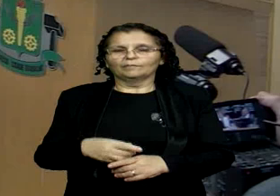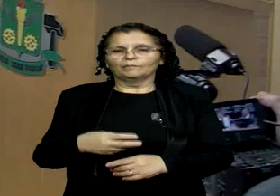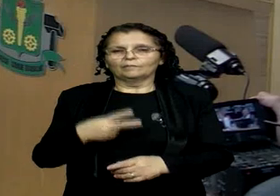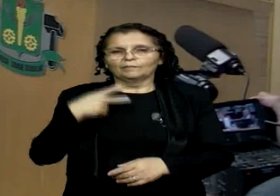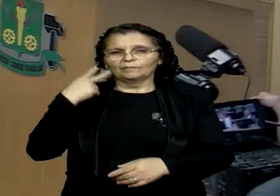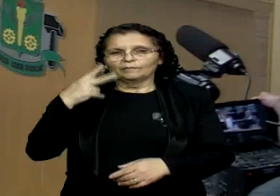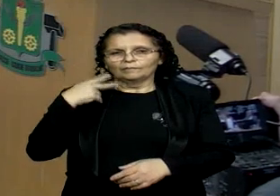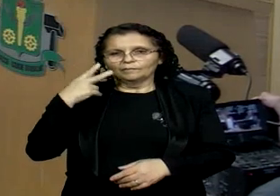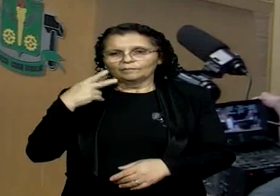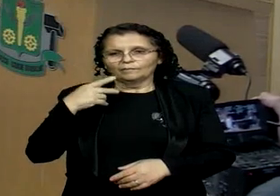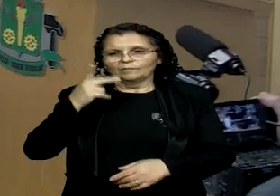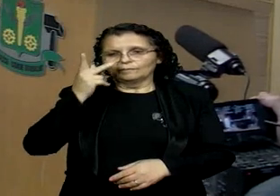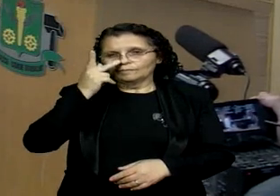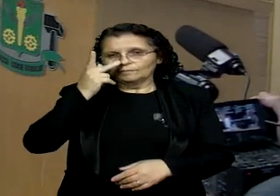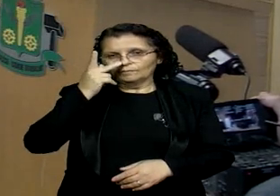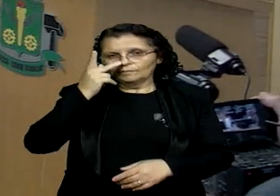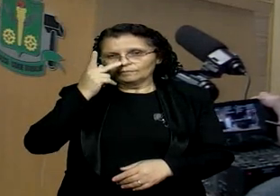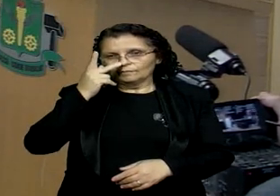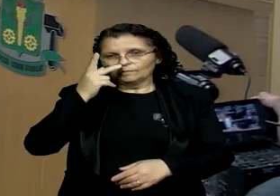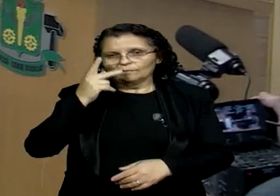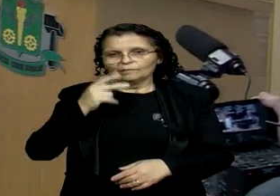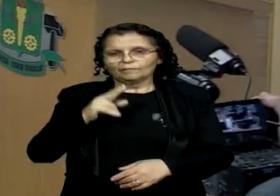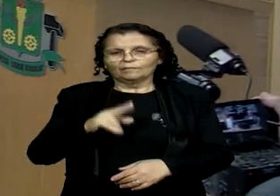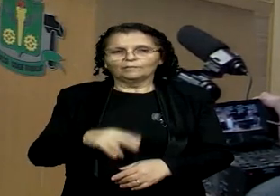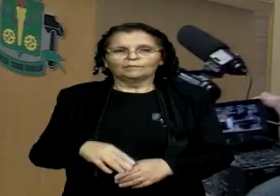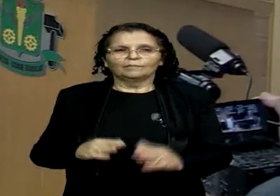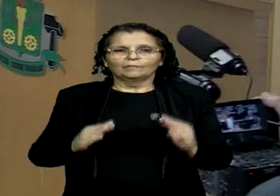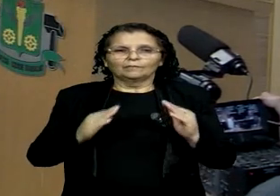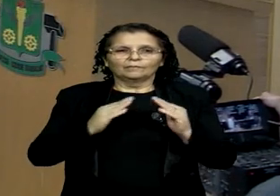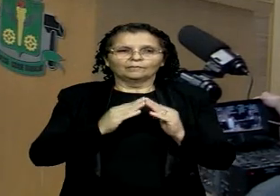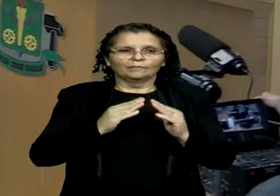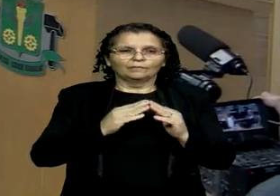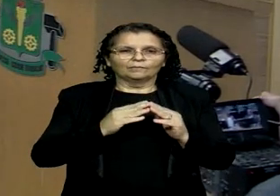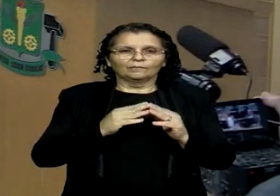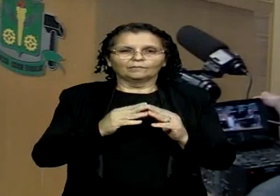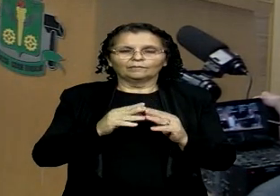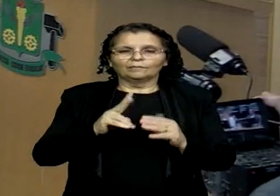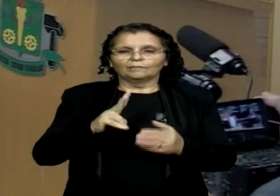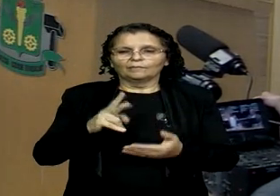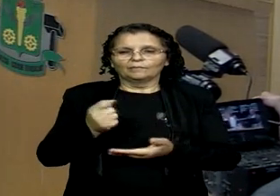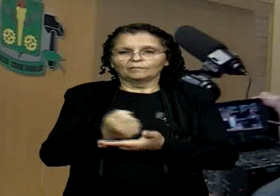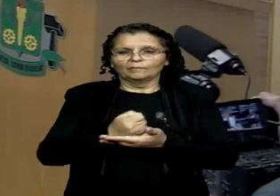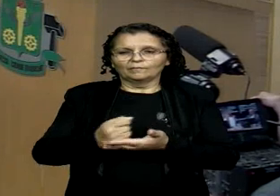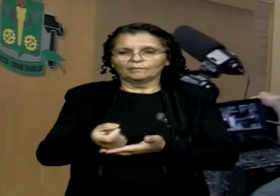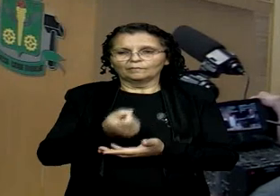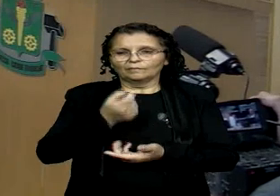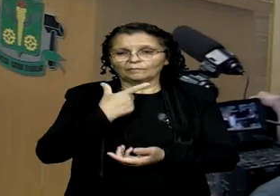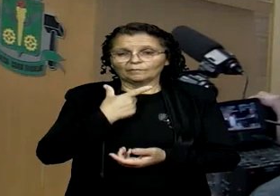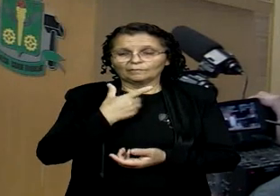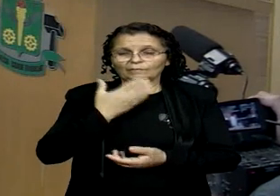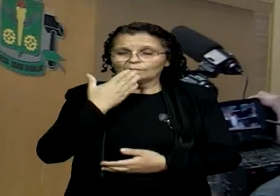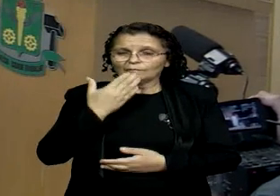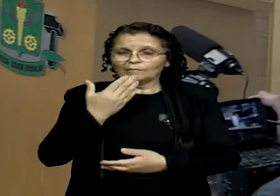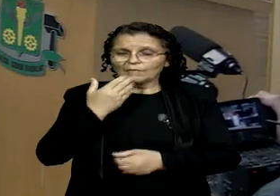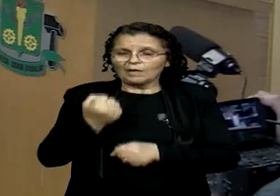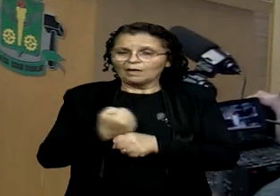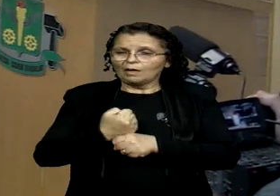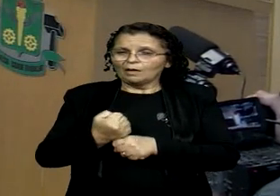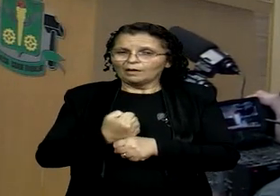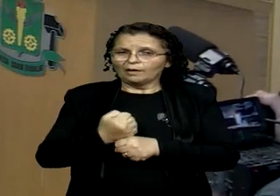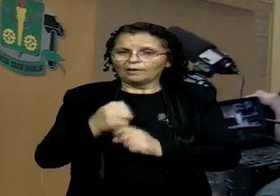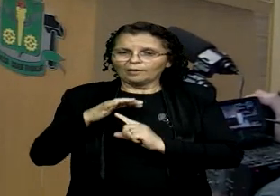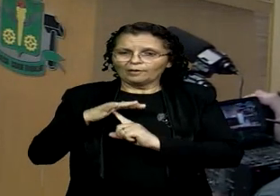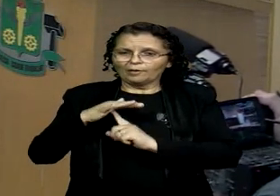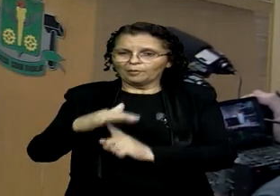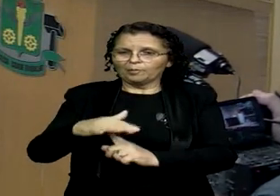do nobre vereador Pelé da Cândida, aos moradores do bairro Vila dos Remédios, que há anos vem solicitando a implantação de um